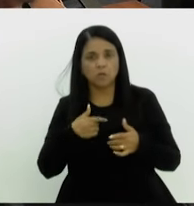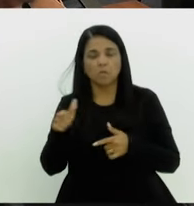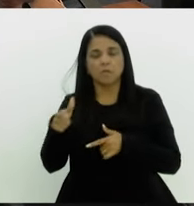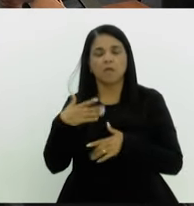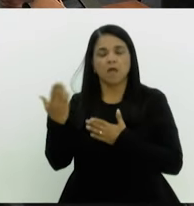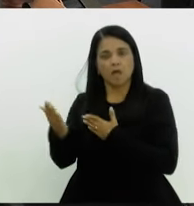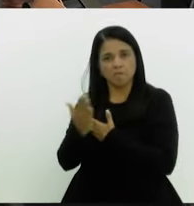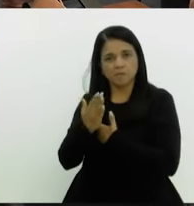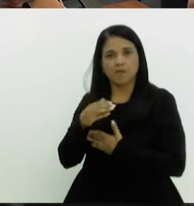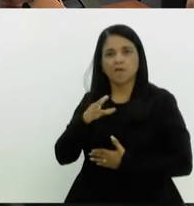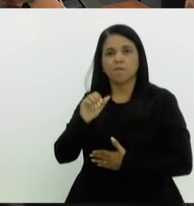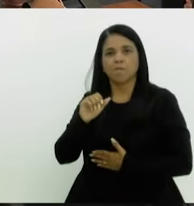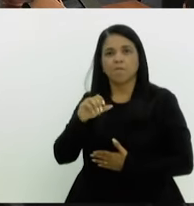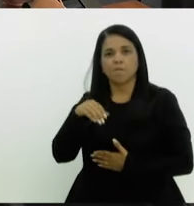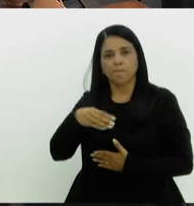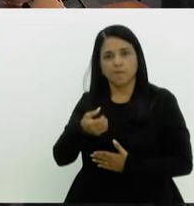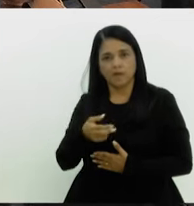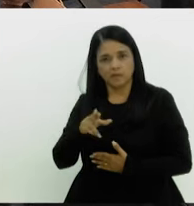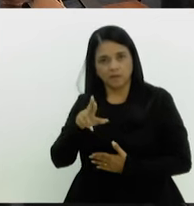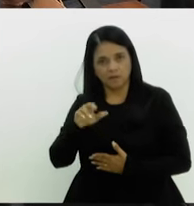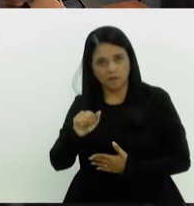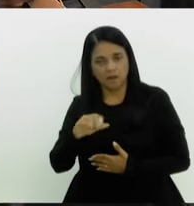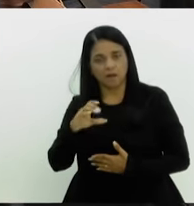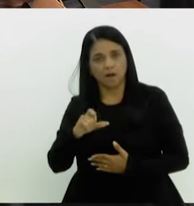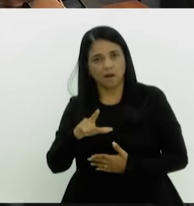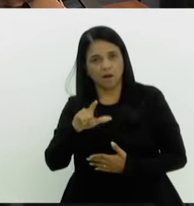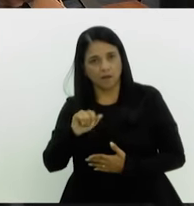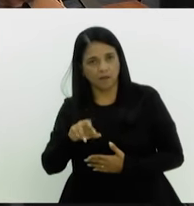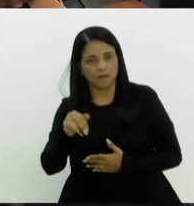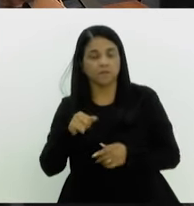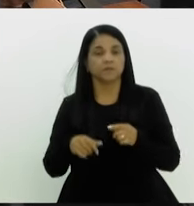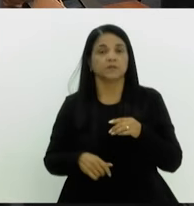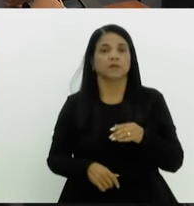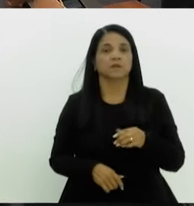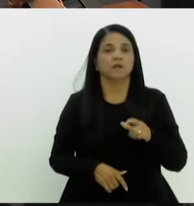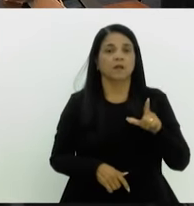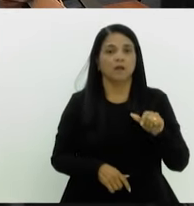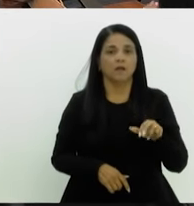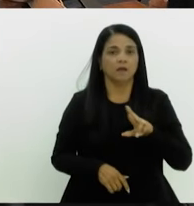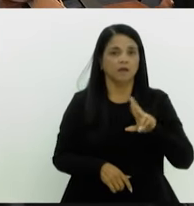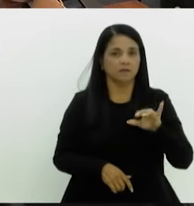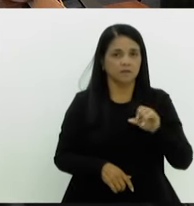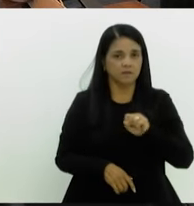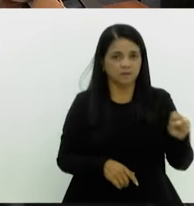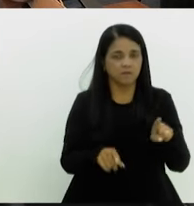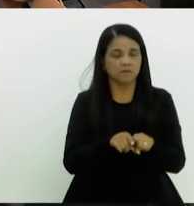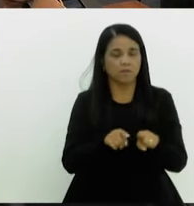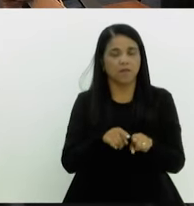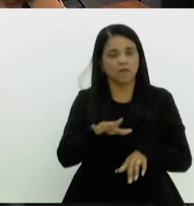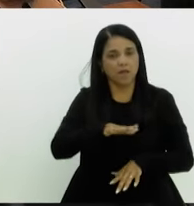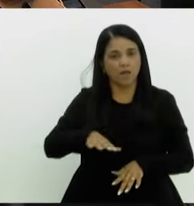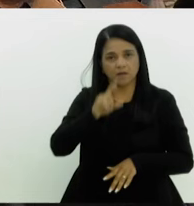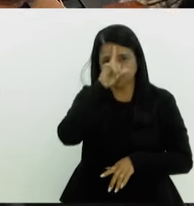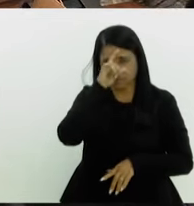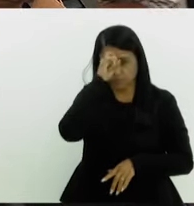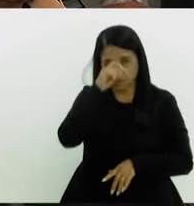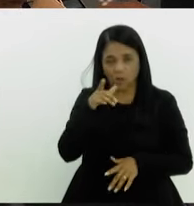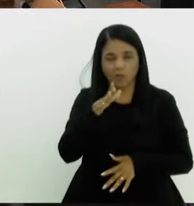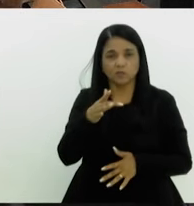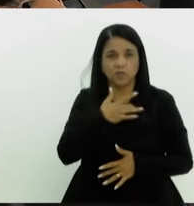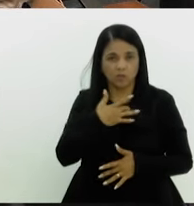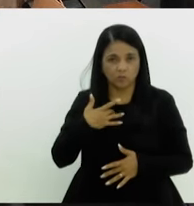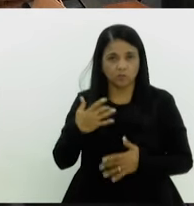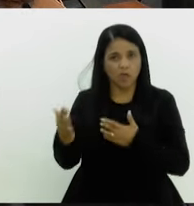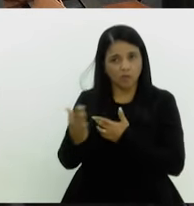muito a Taíssa que é que faz os atendimentos direto eh dos hospitais da área da saúde tem nos ajudado